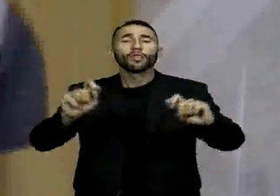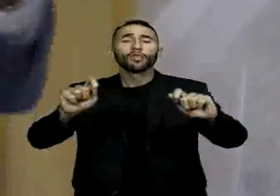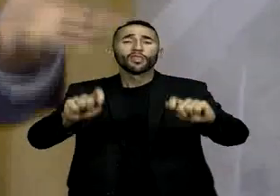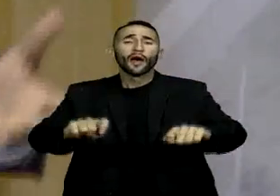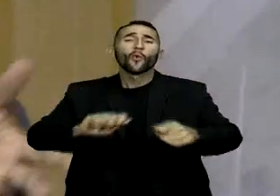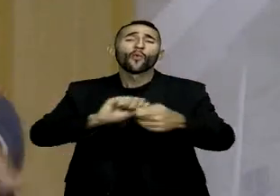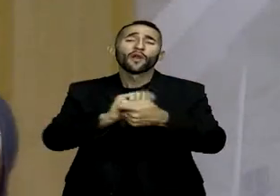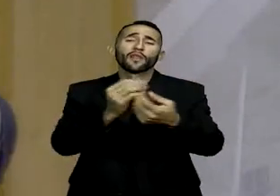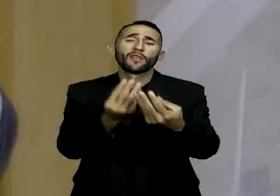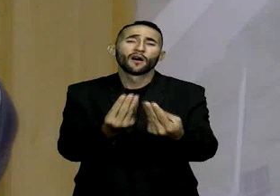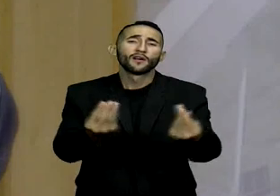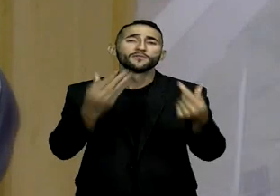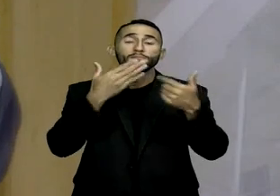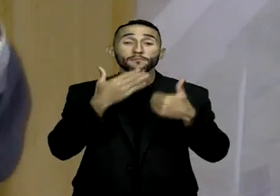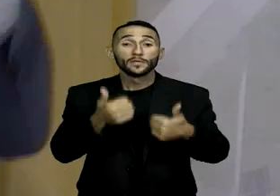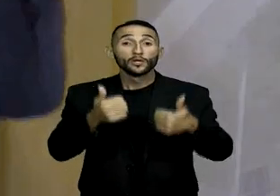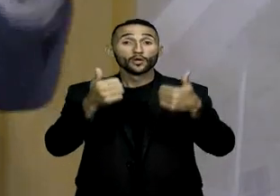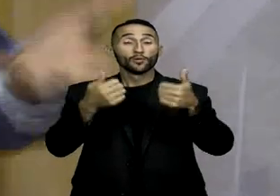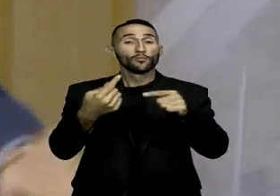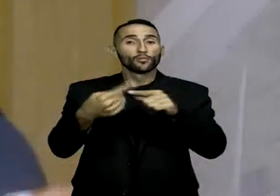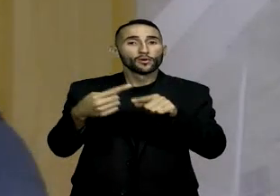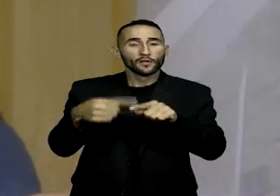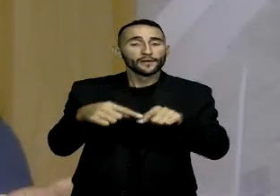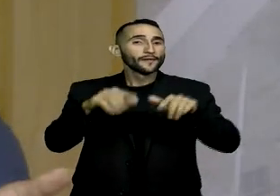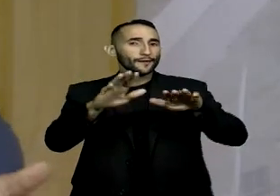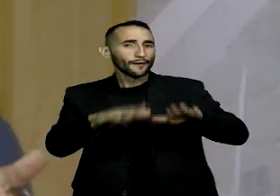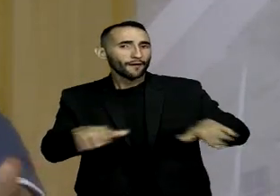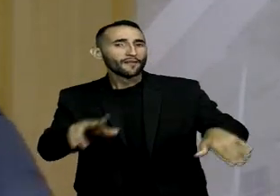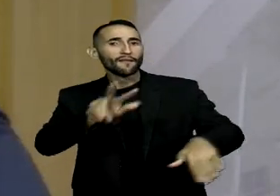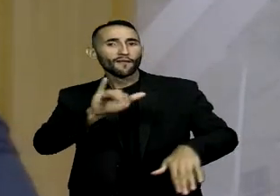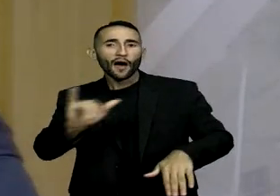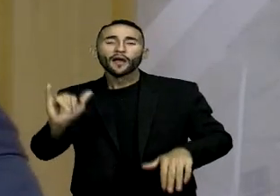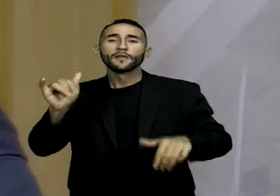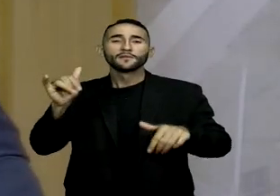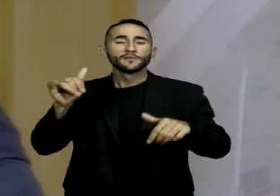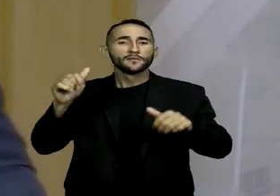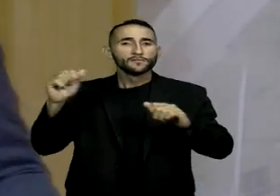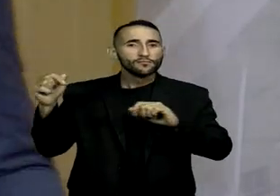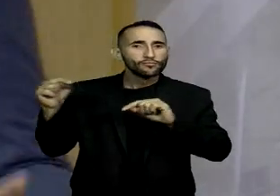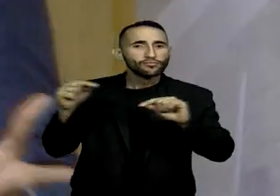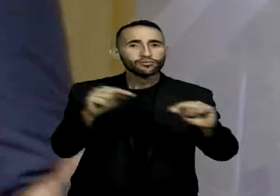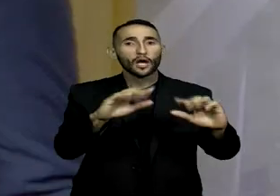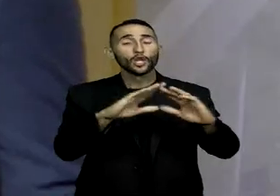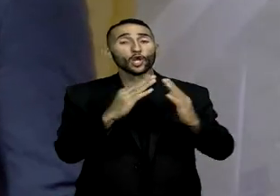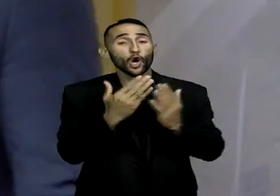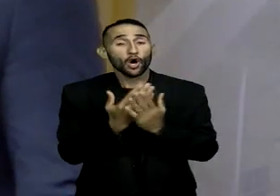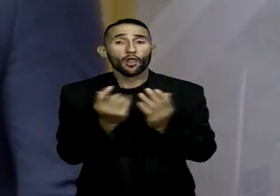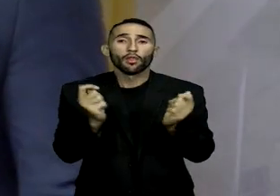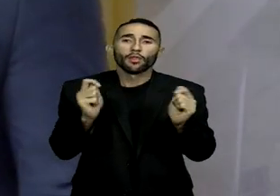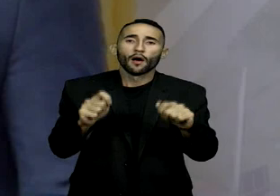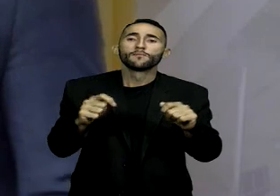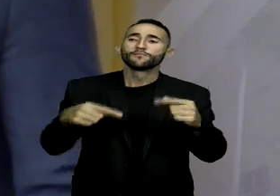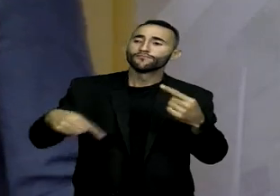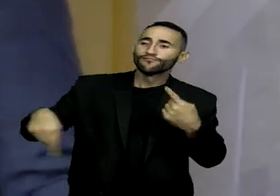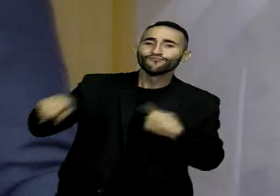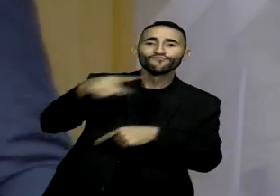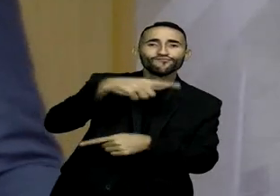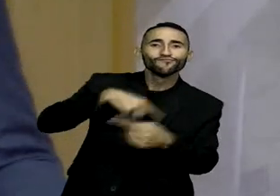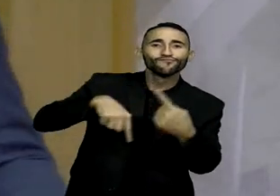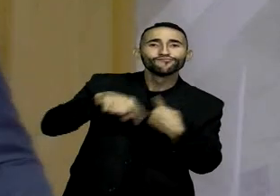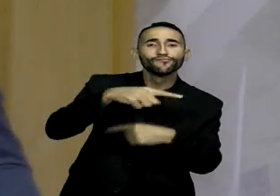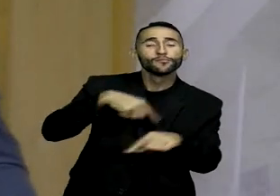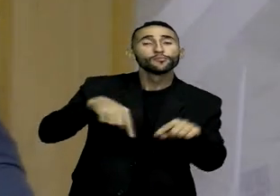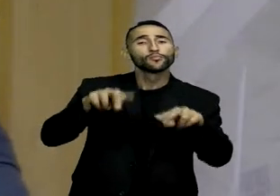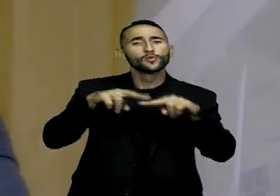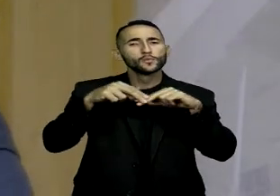para as crianças que vão para a escola, passarem mais felizes por esse local. Então, mais uma vez, dar os parabéns ao presidente que